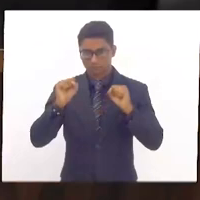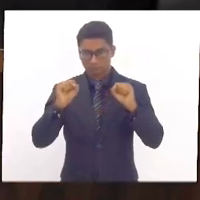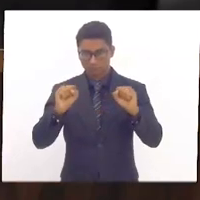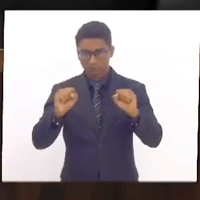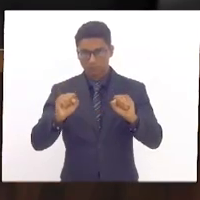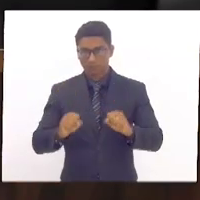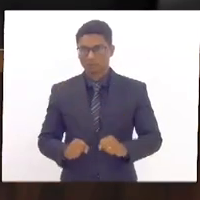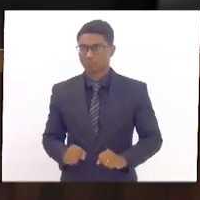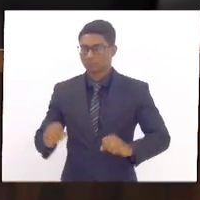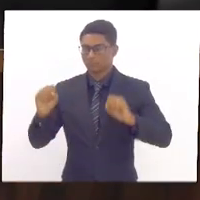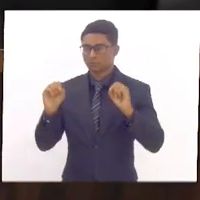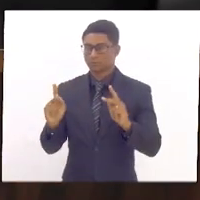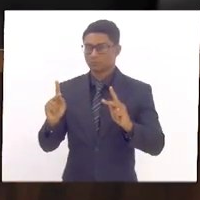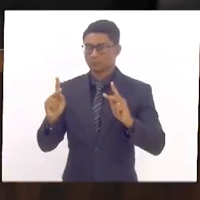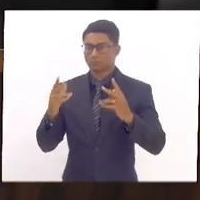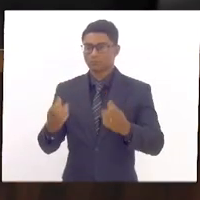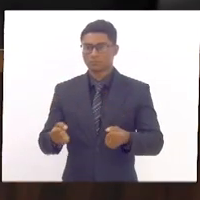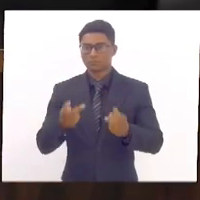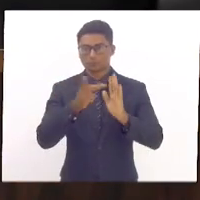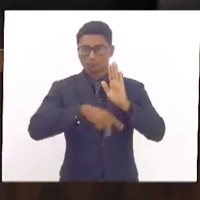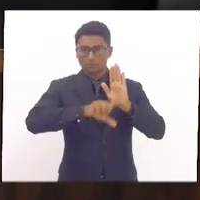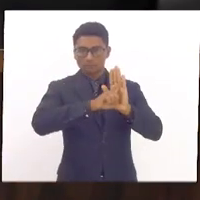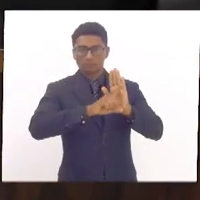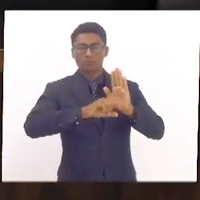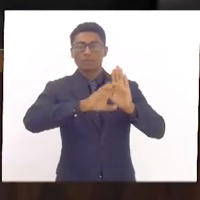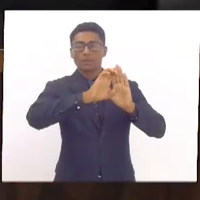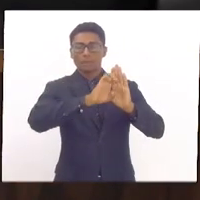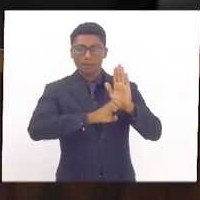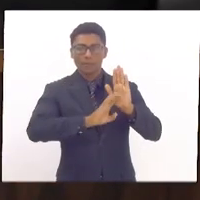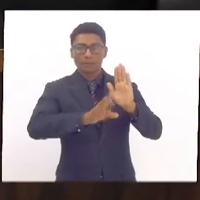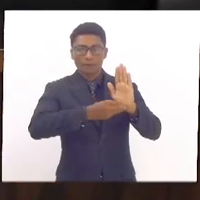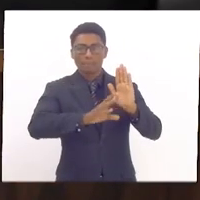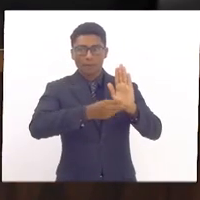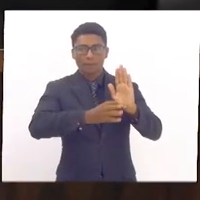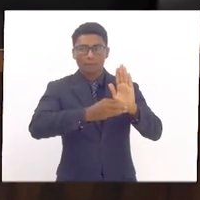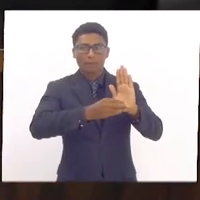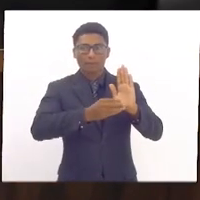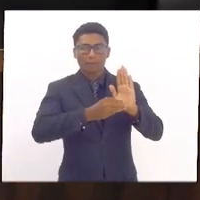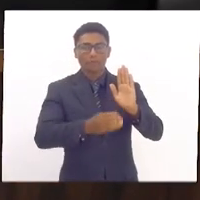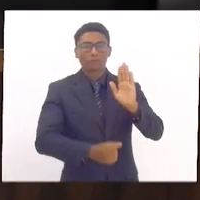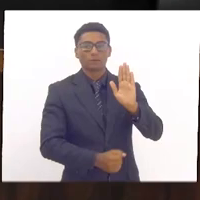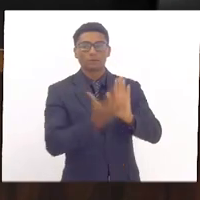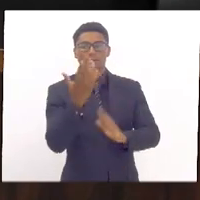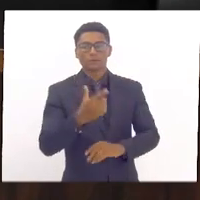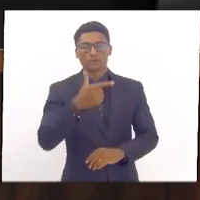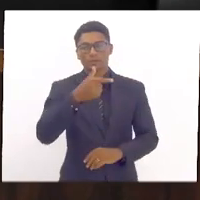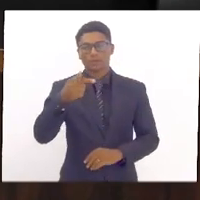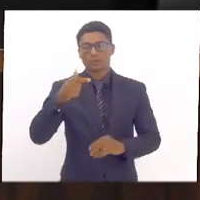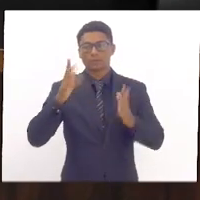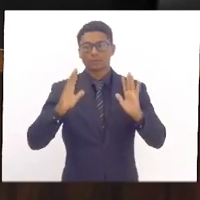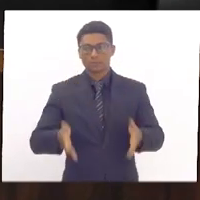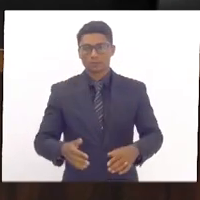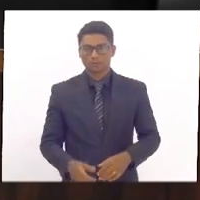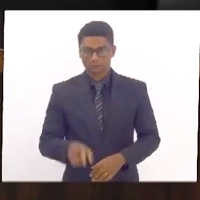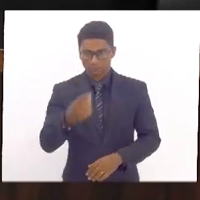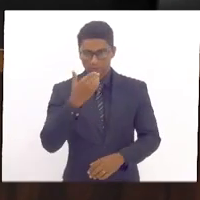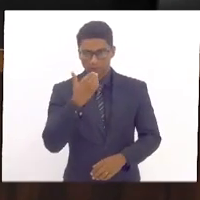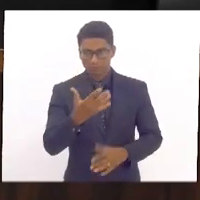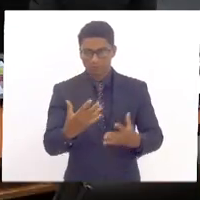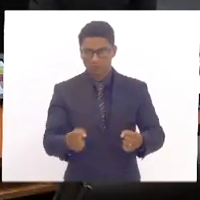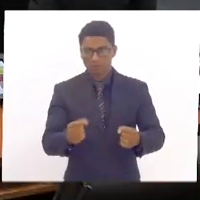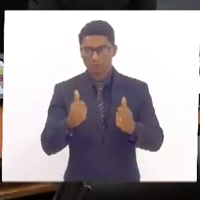deferido. O projeto já recebeu 27 emendas e está deferido o pedido de Vossa Excelência.